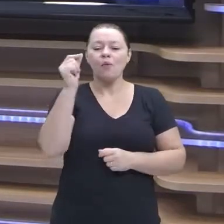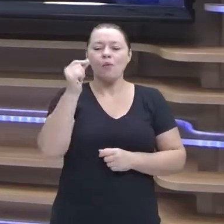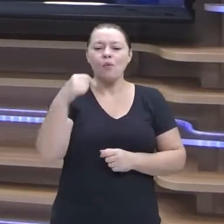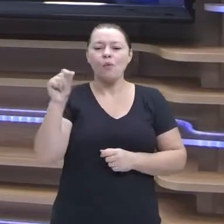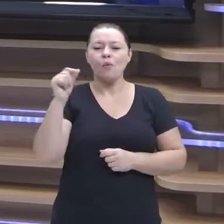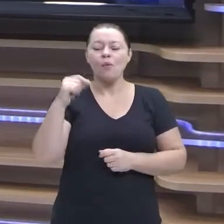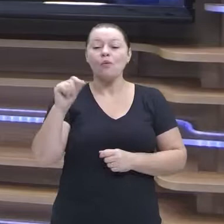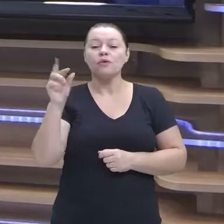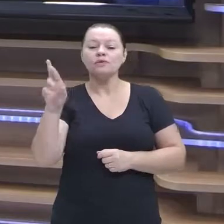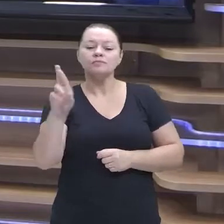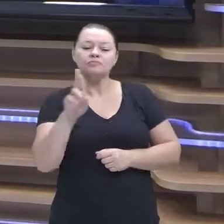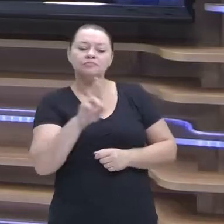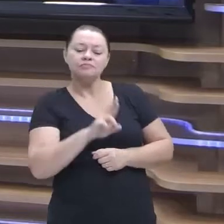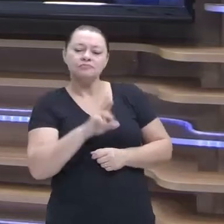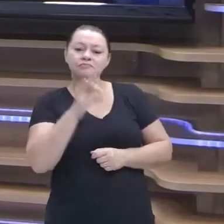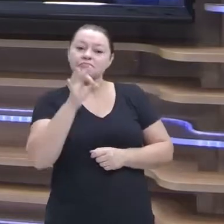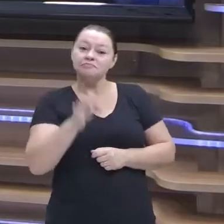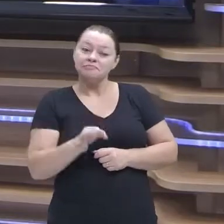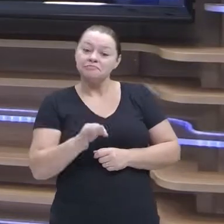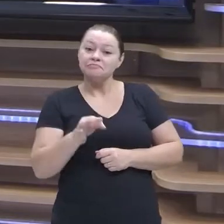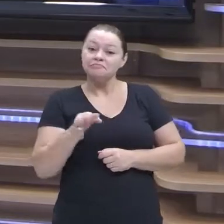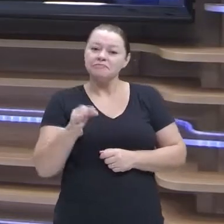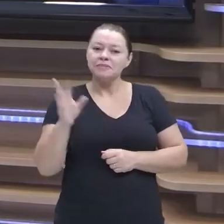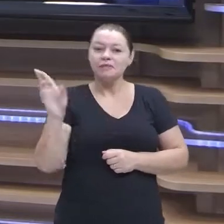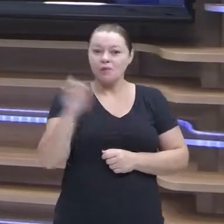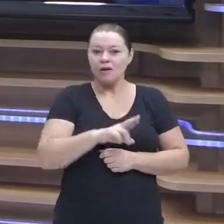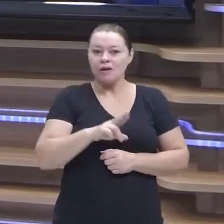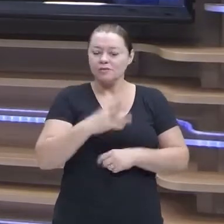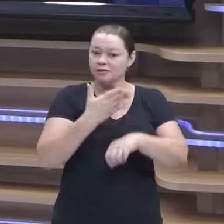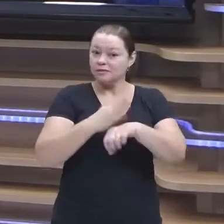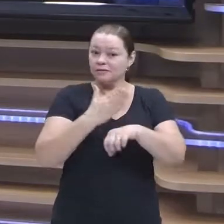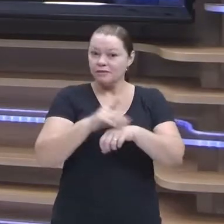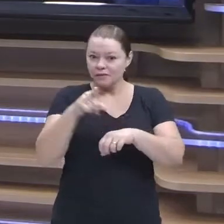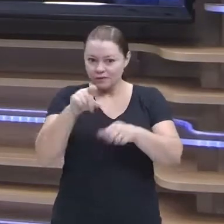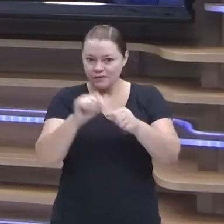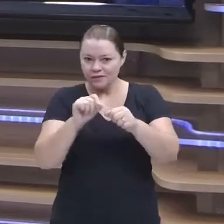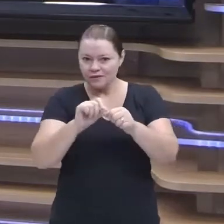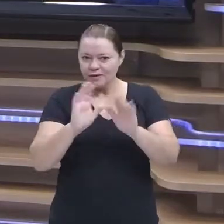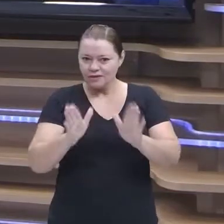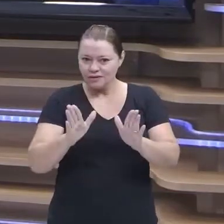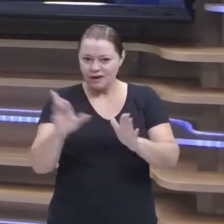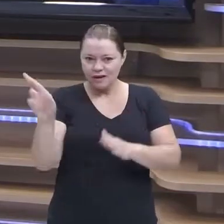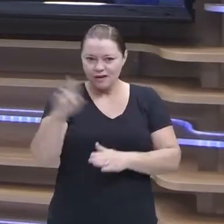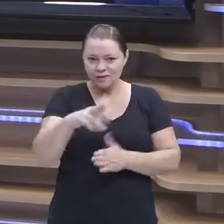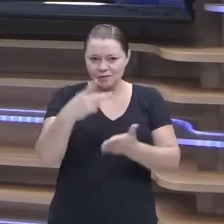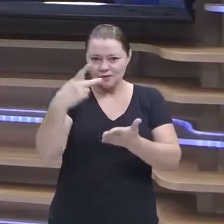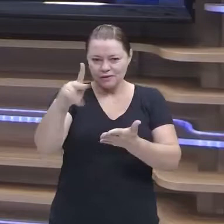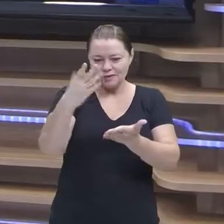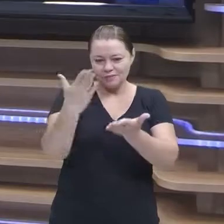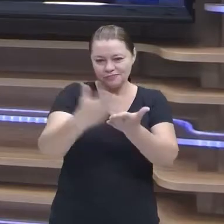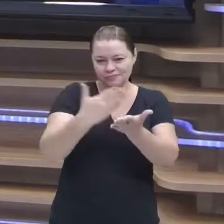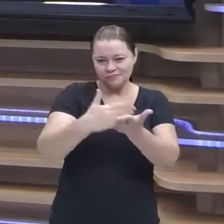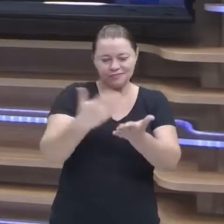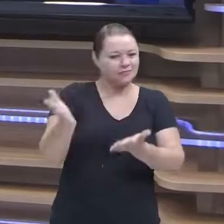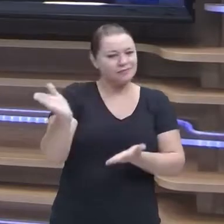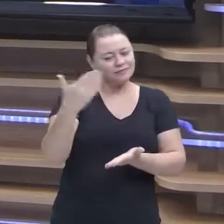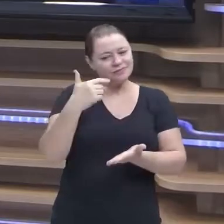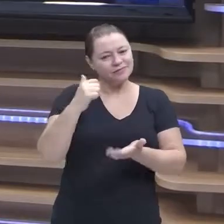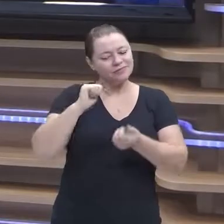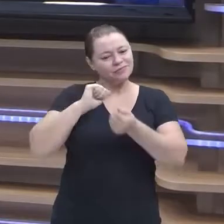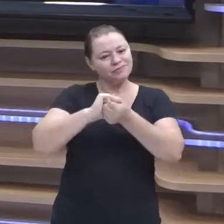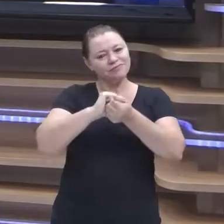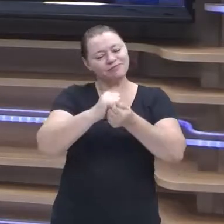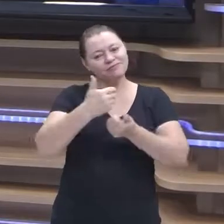Vamos resolver se exercitando, que você já fez aí no seu caderno. Então, vamos agora, vem com a professora para a